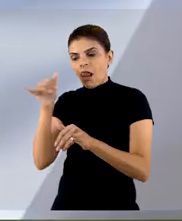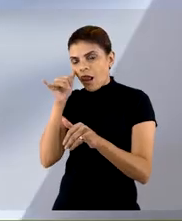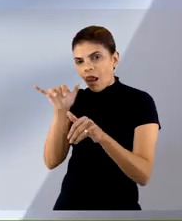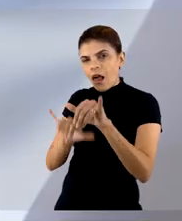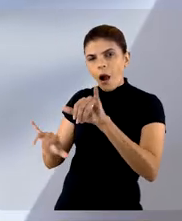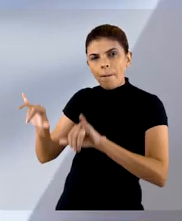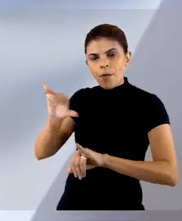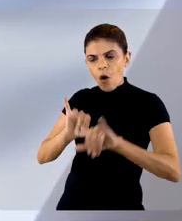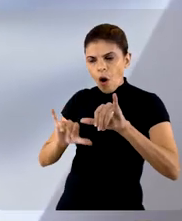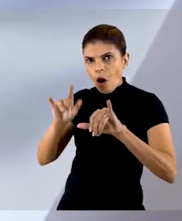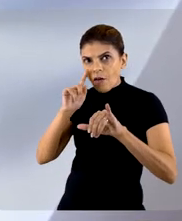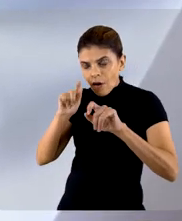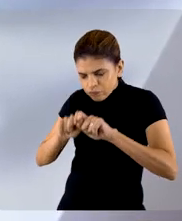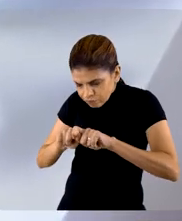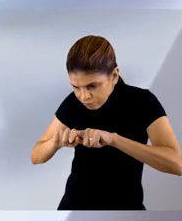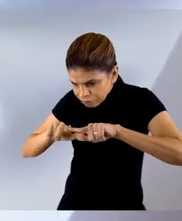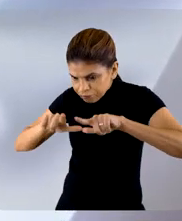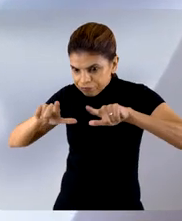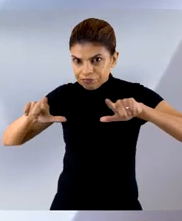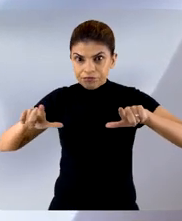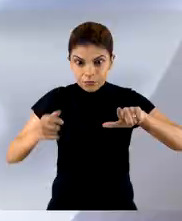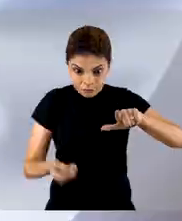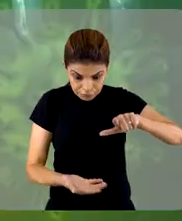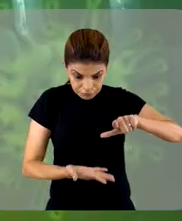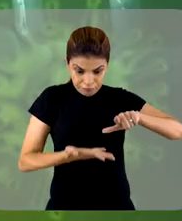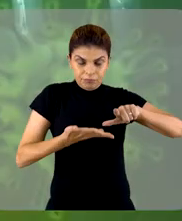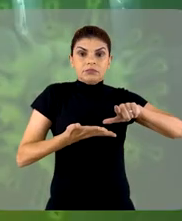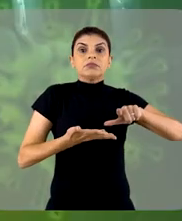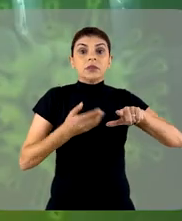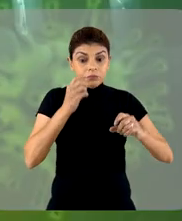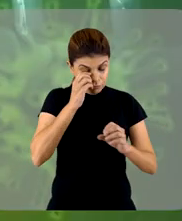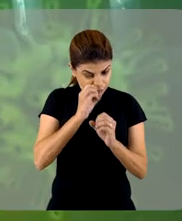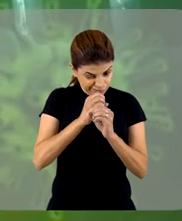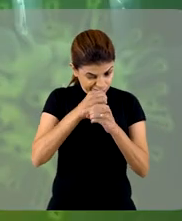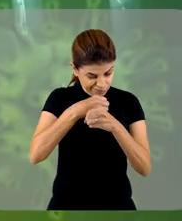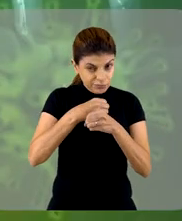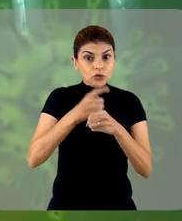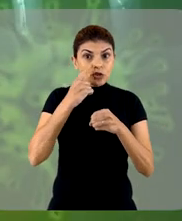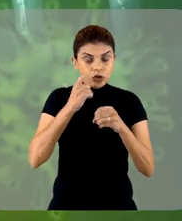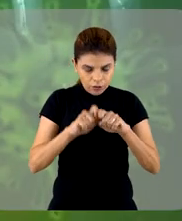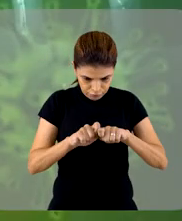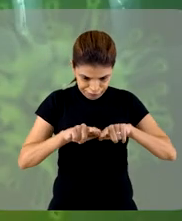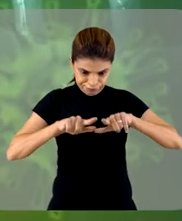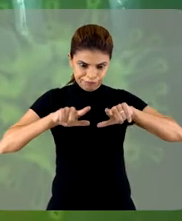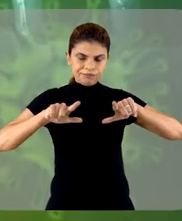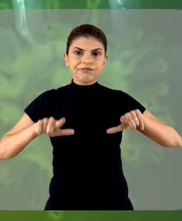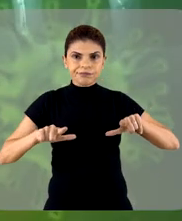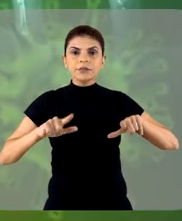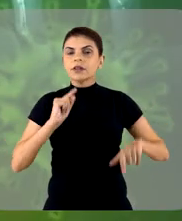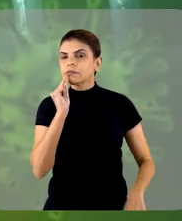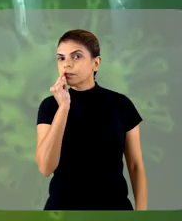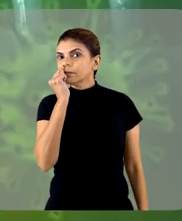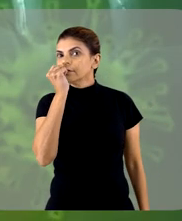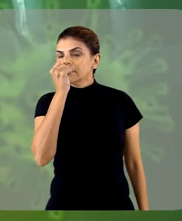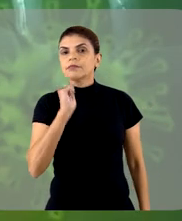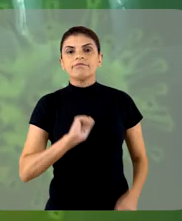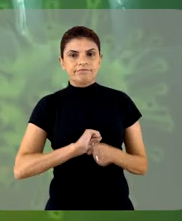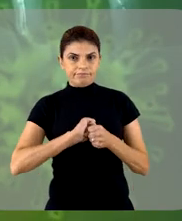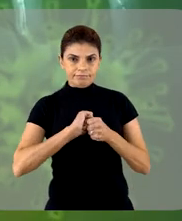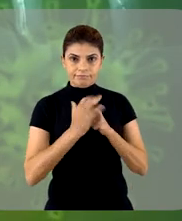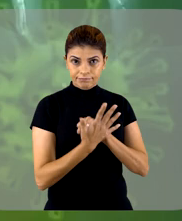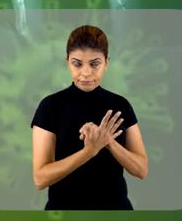laboratório faz a amplificação do material genético. Uma vez que eu consiga amplificar o material genético do